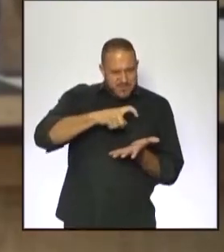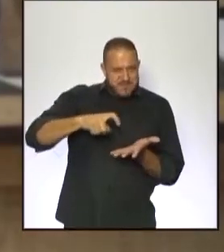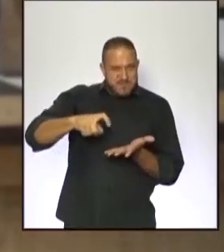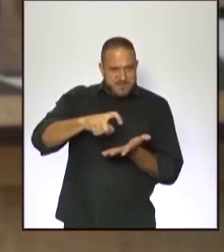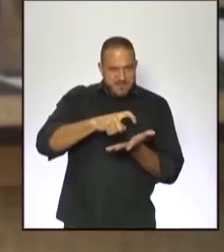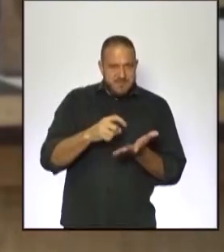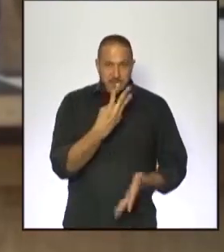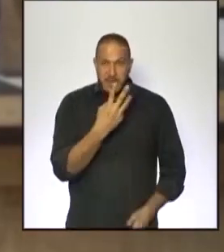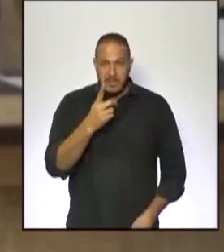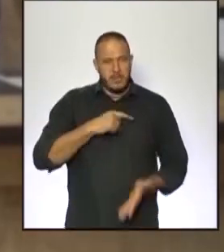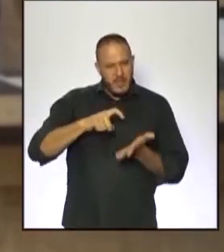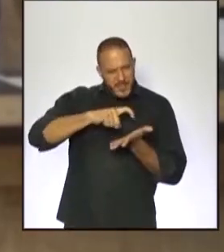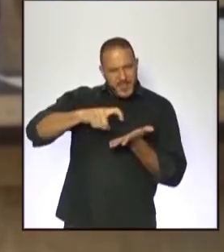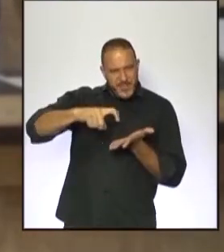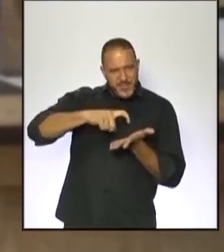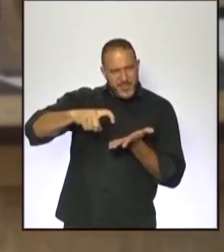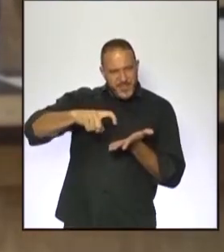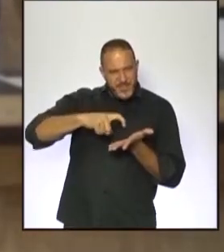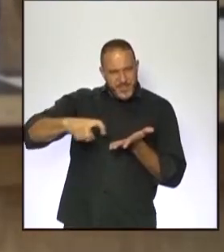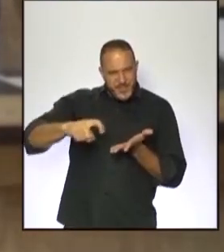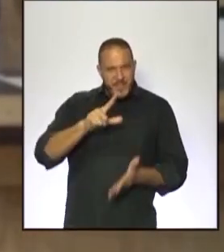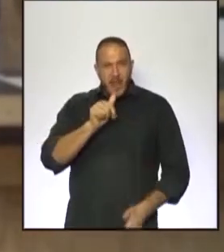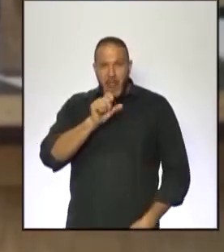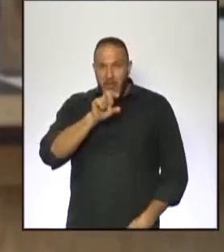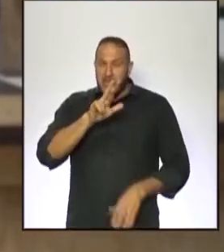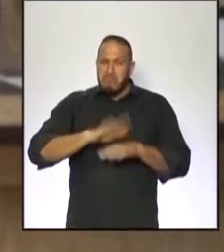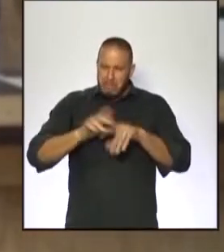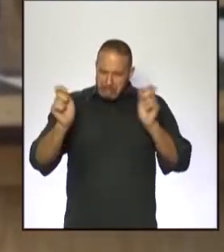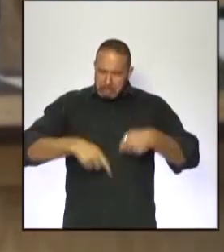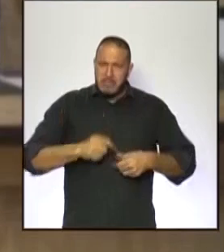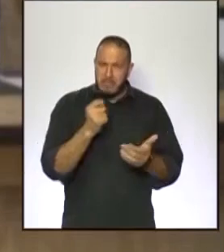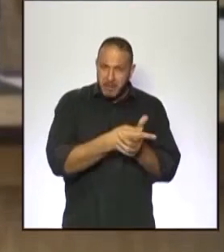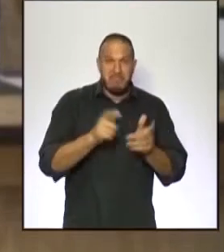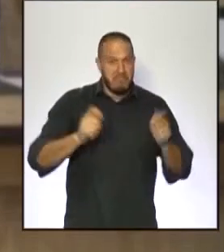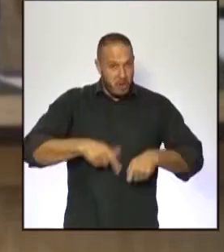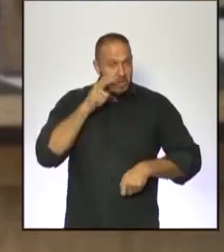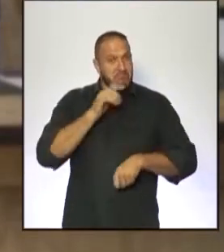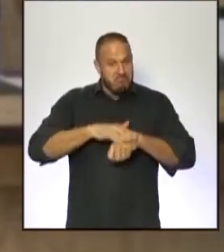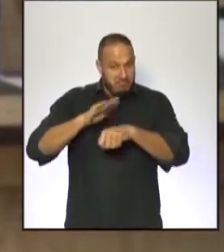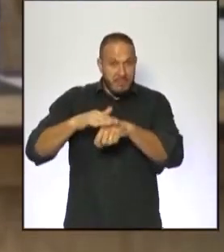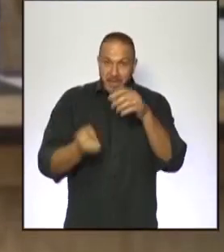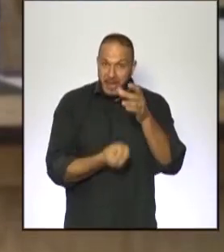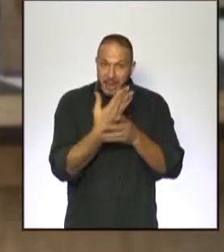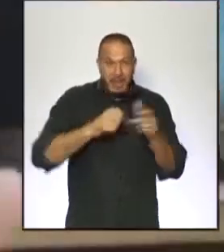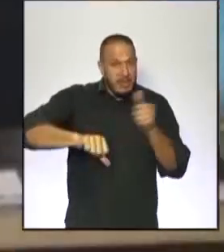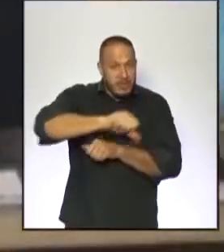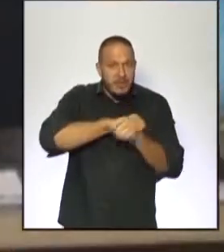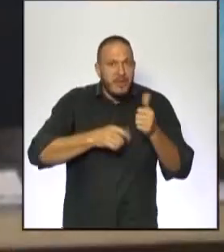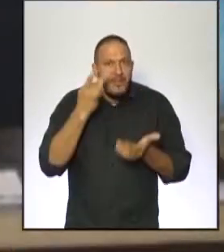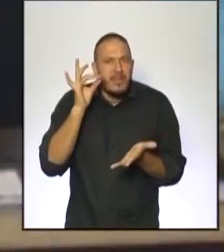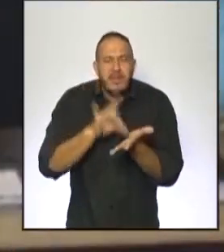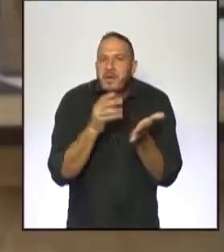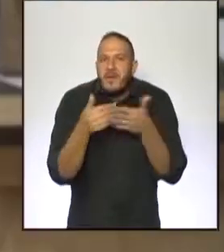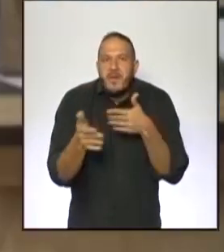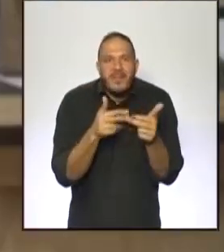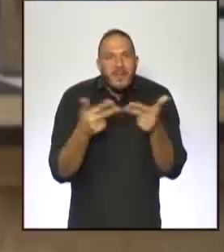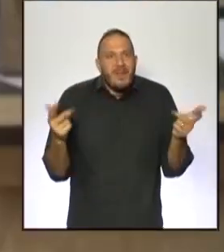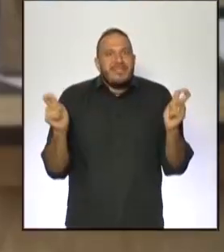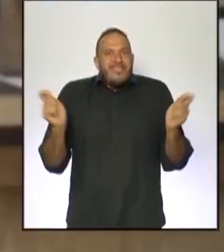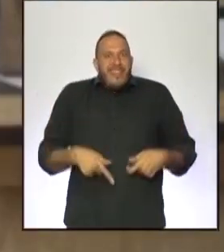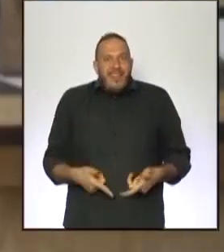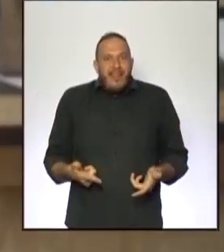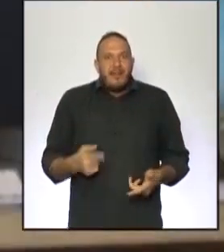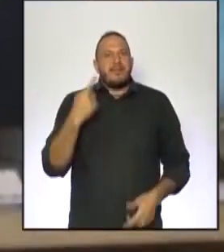3D e cortadoras a laser que estão cada vez mais acessíveis pode criar e tornar realidade qualquer coisa. A